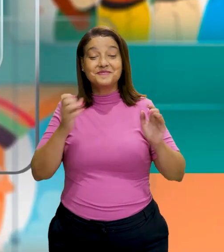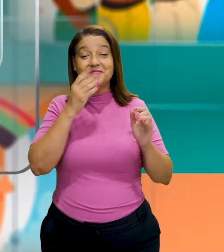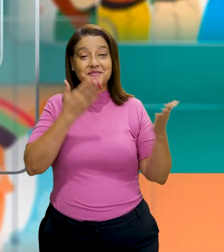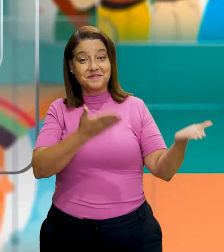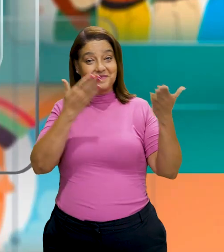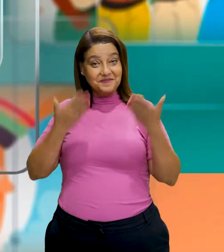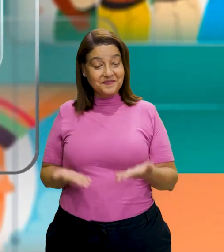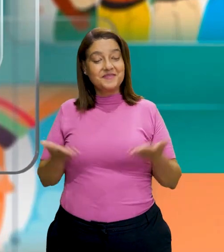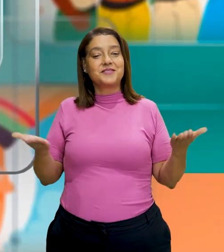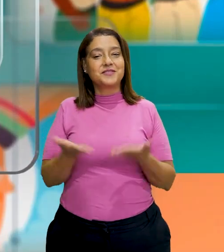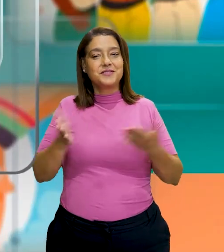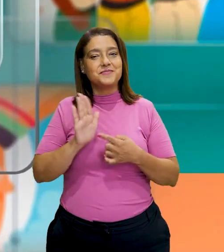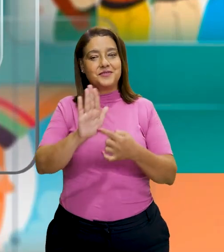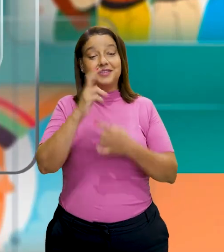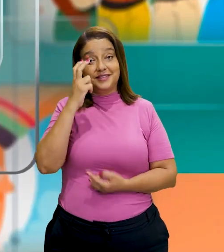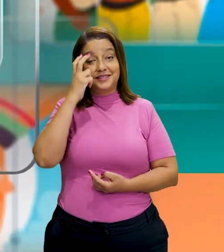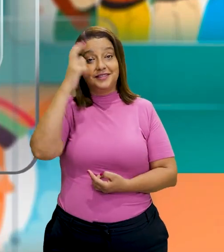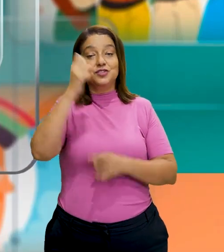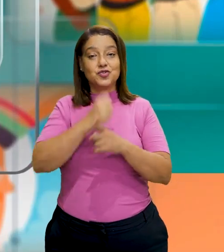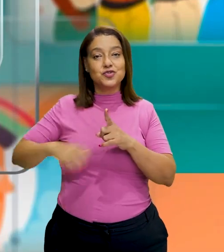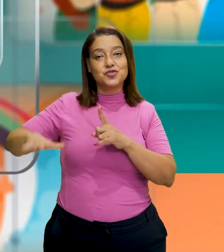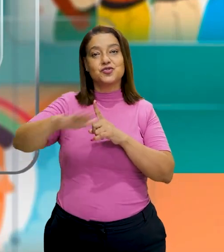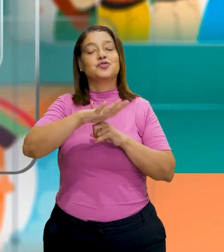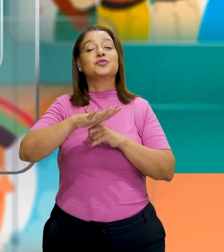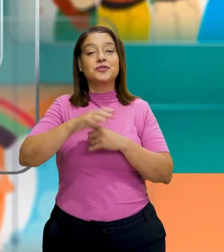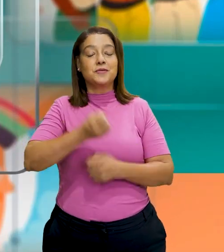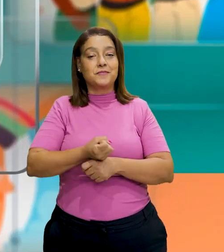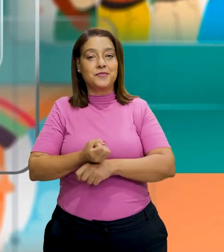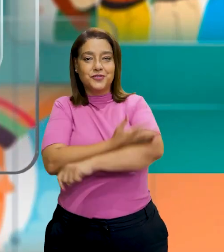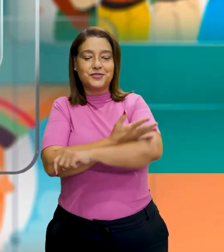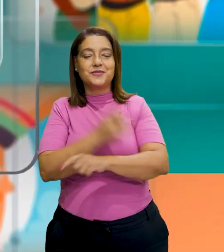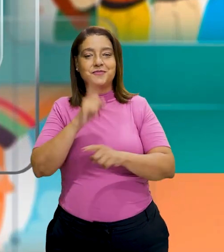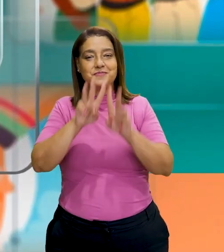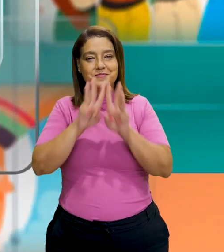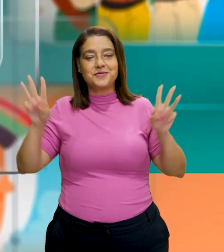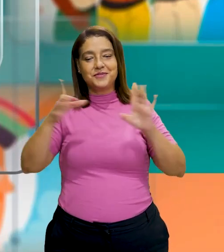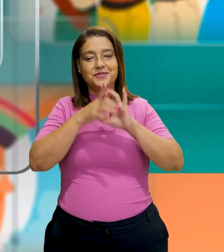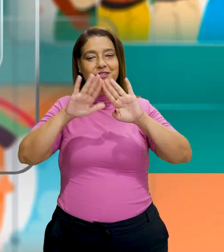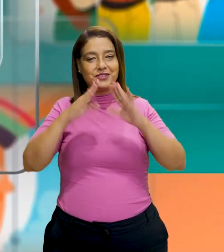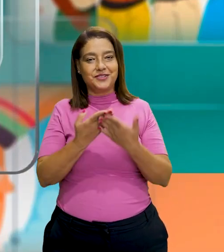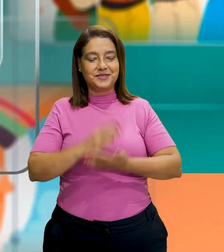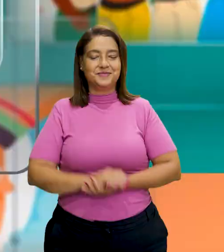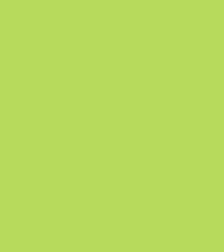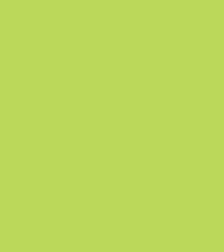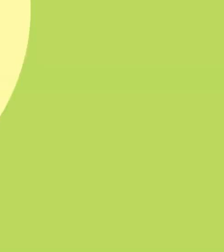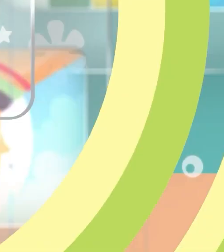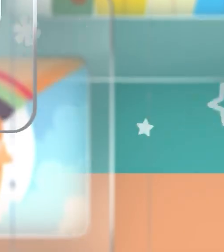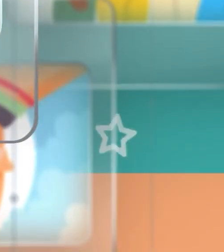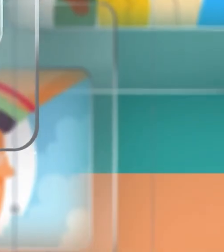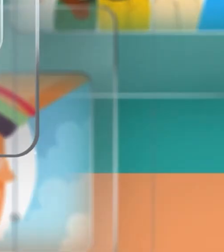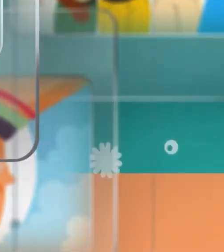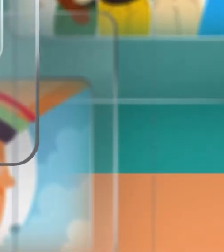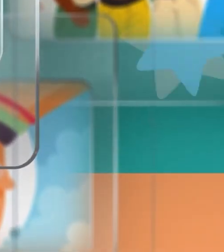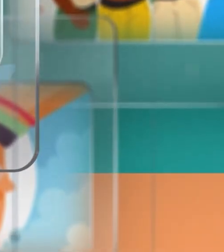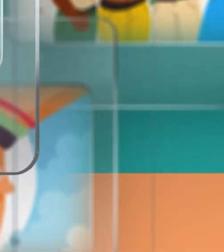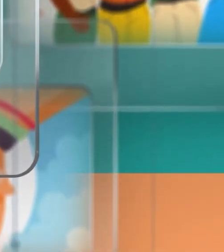pessoal, sejam bem-vindos ao programa Inteligência Socioemocional, Portal Conexão Escola.